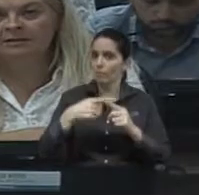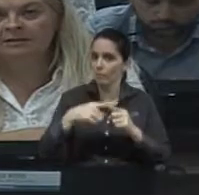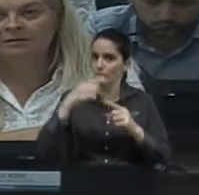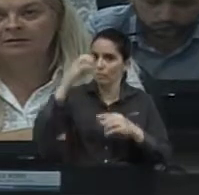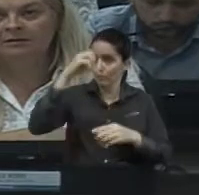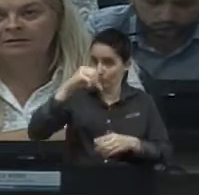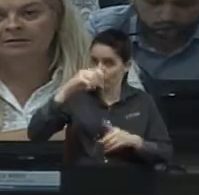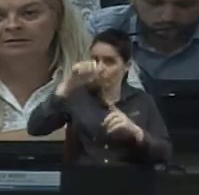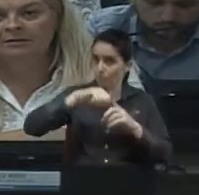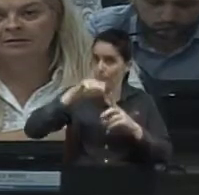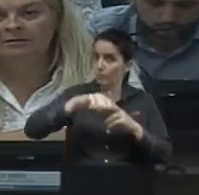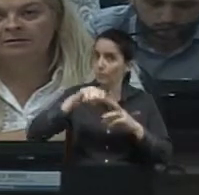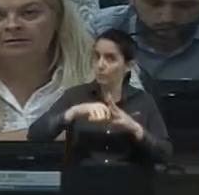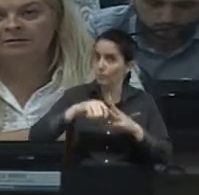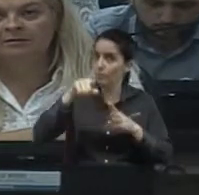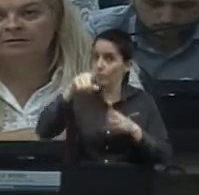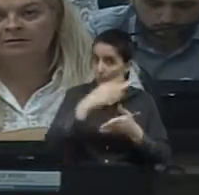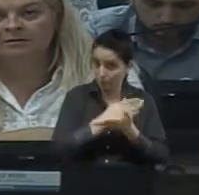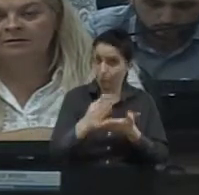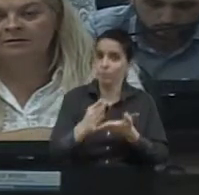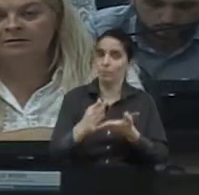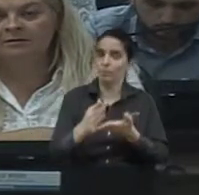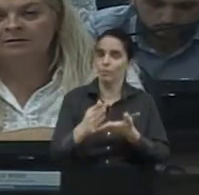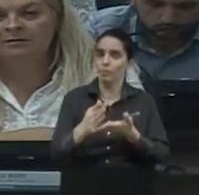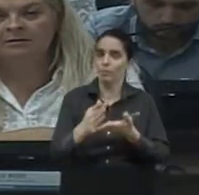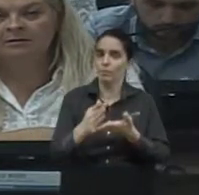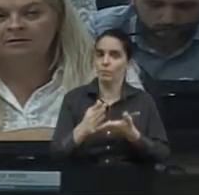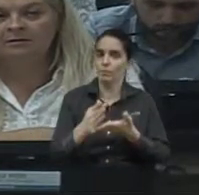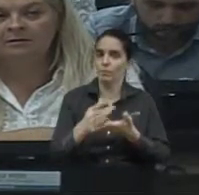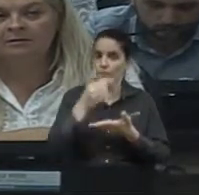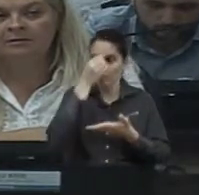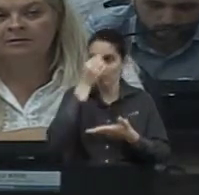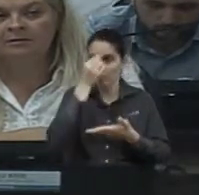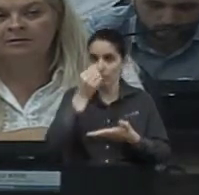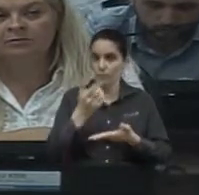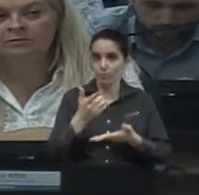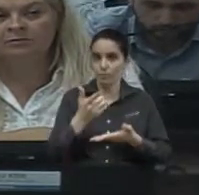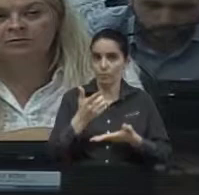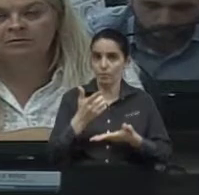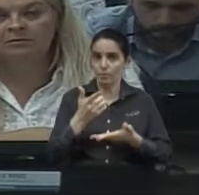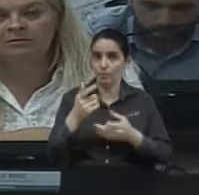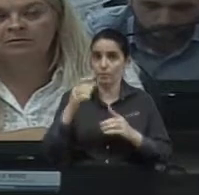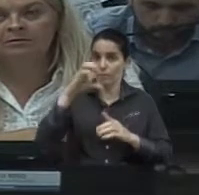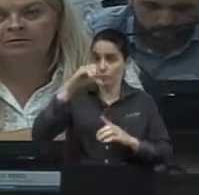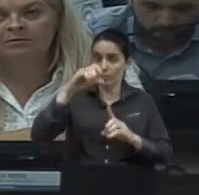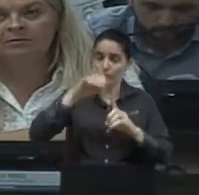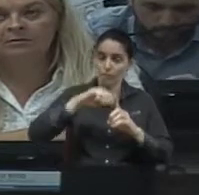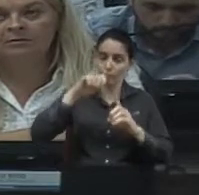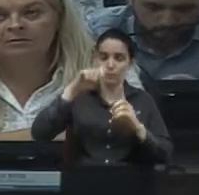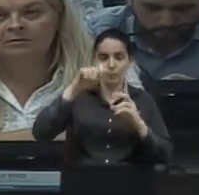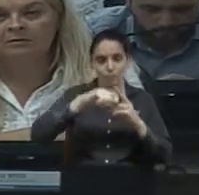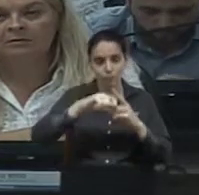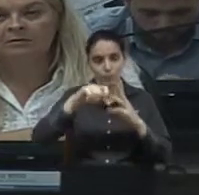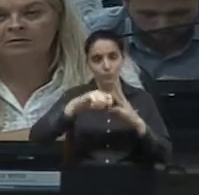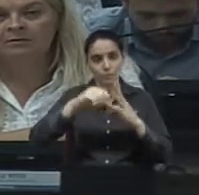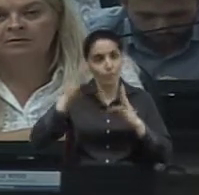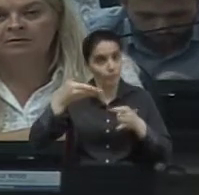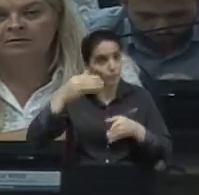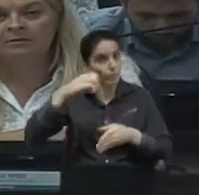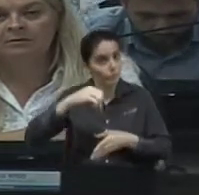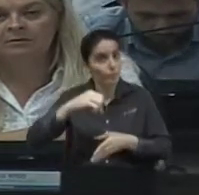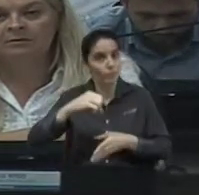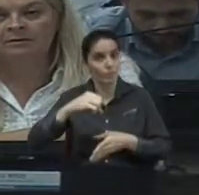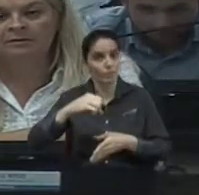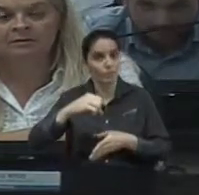meses, você é que começou. 9 meses, o que você está ouvindo, eu estou ouvindo é só isso. É 1 mês, é 2 meses, é 3 meses, agora é 9 meses. Já está na hora